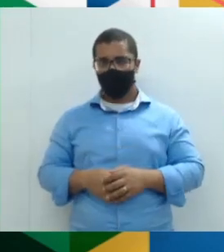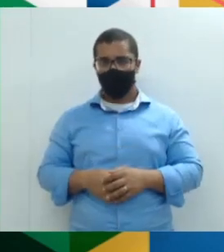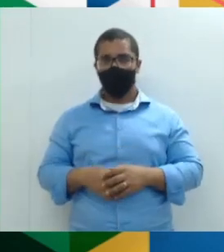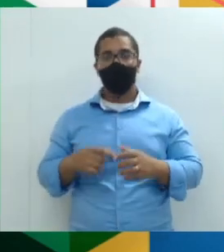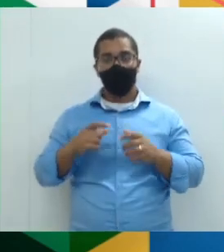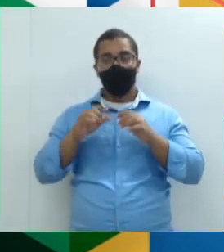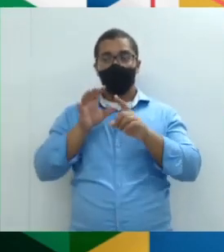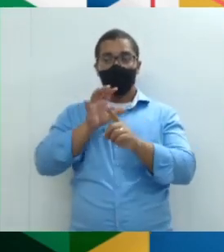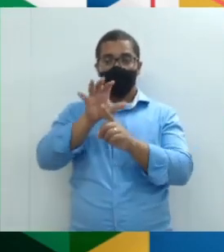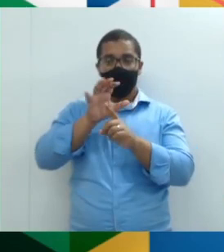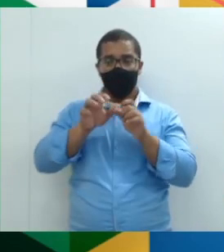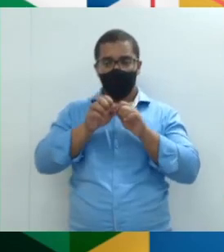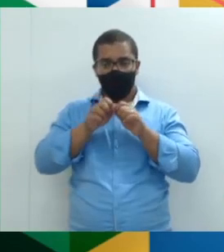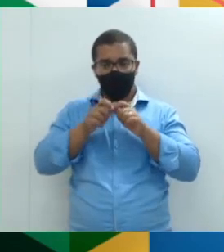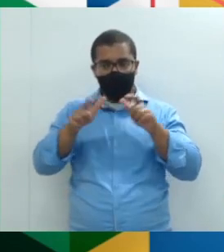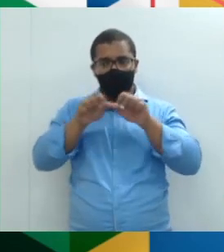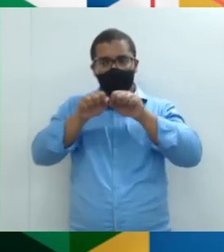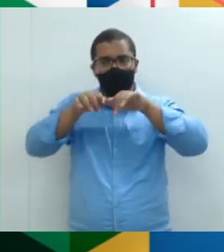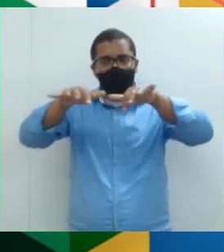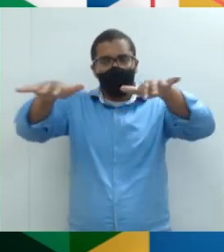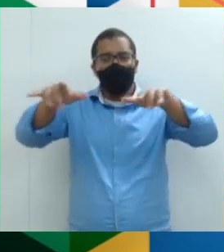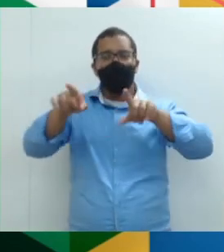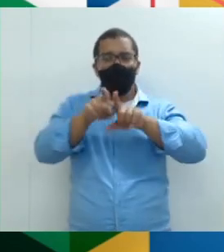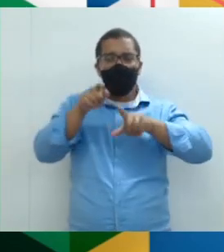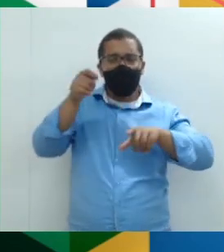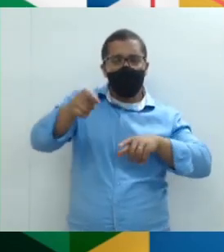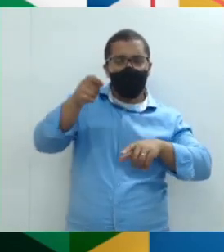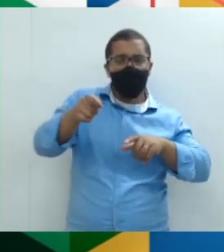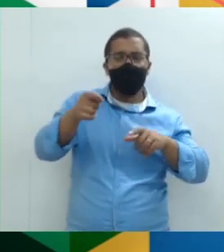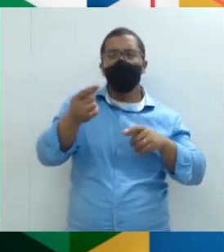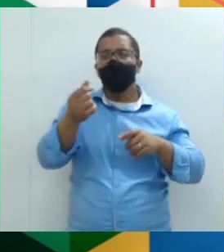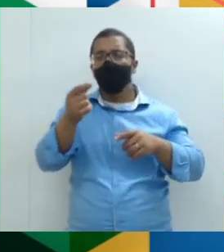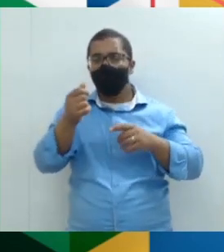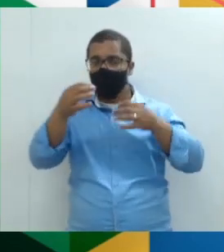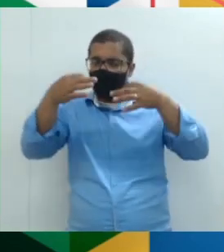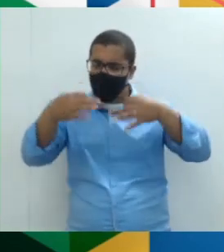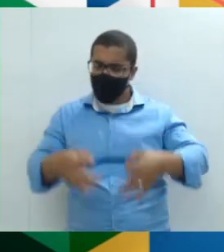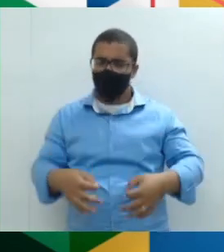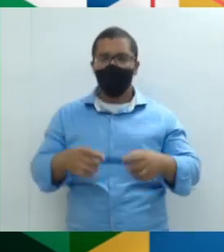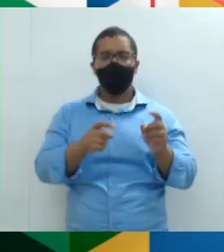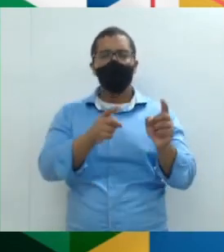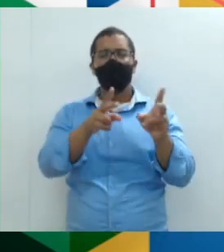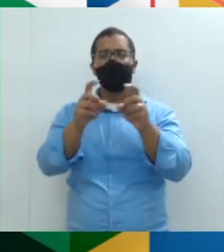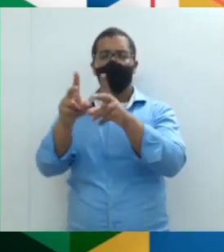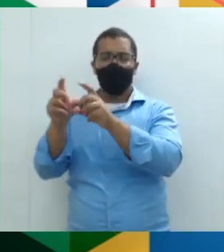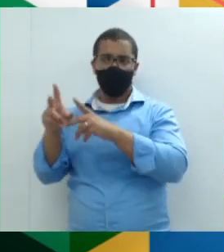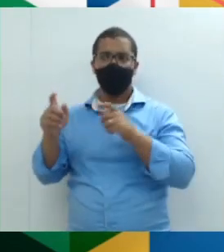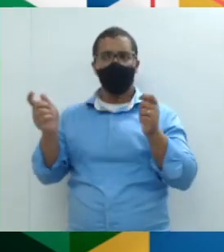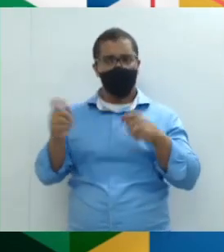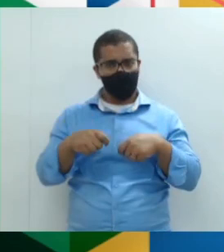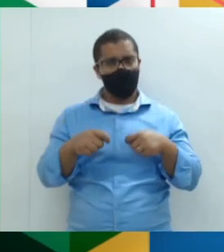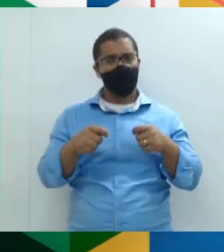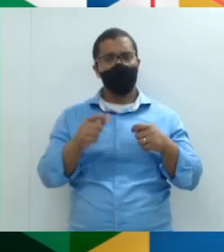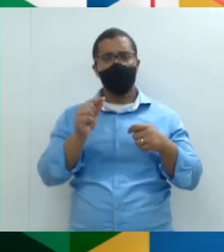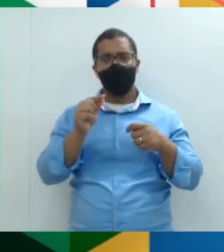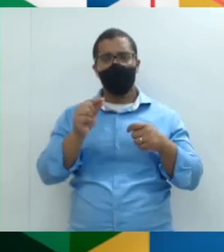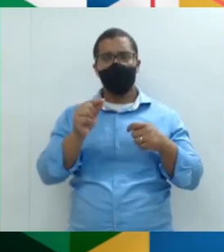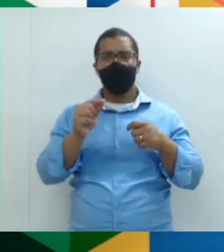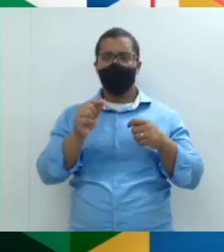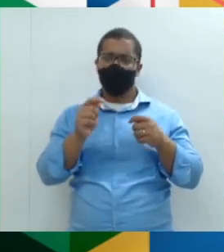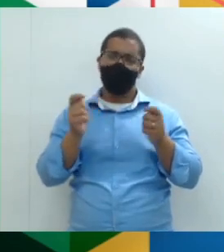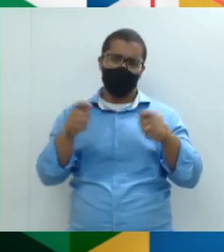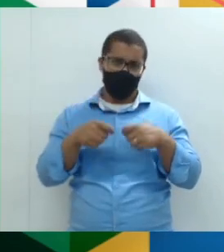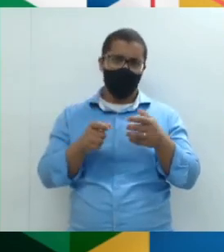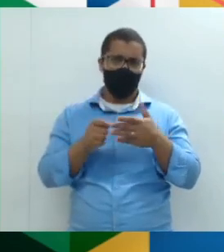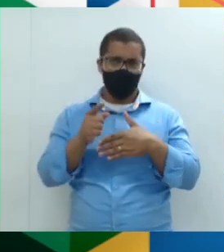influência na formação da mentalidade, insistia no ideal do preço justo, permitindo que na venda dos produtos se cobrasse mais a pena, né, o